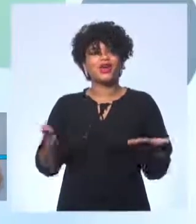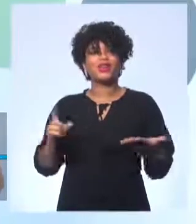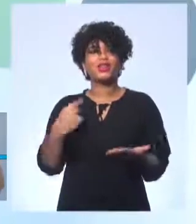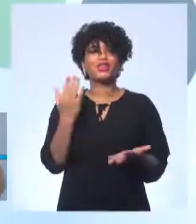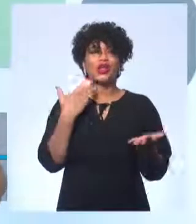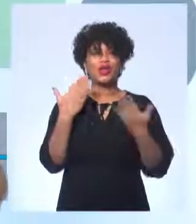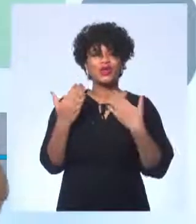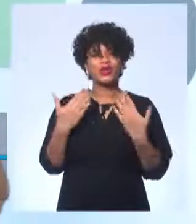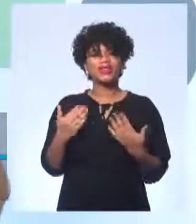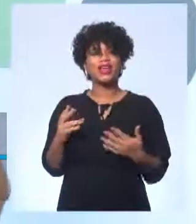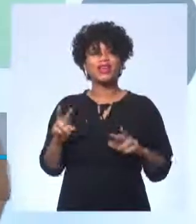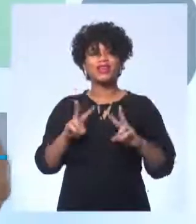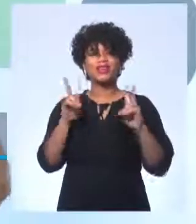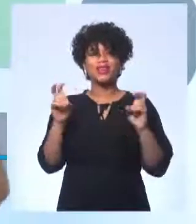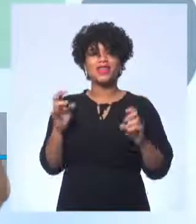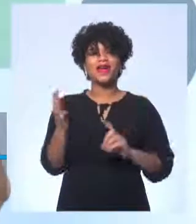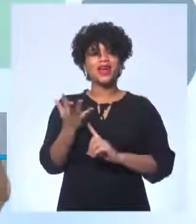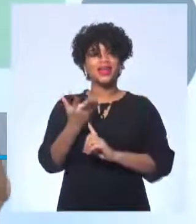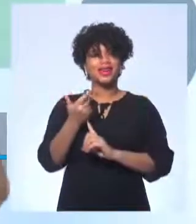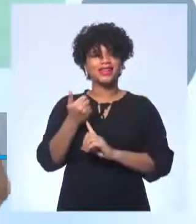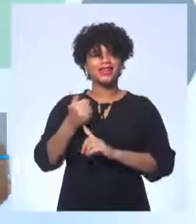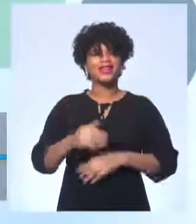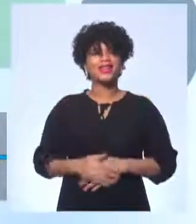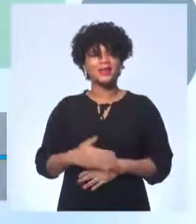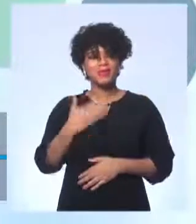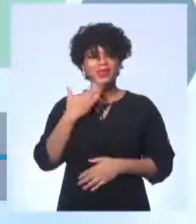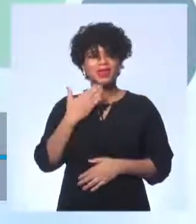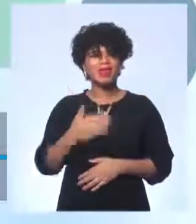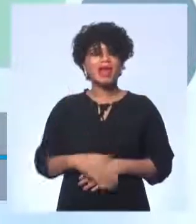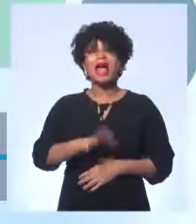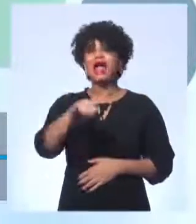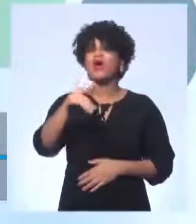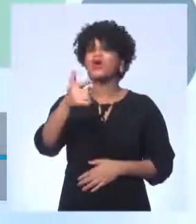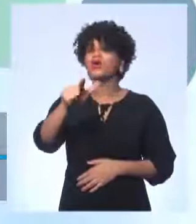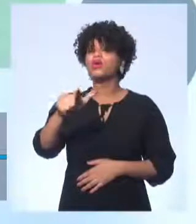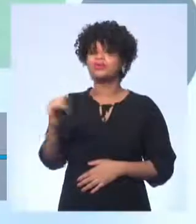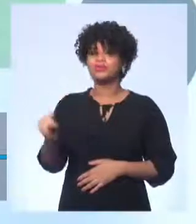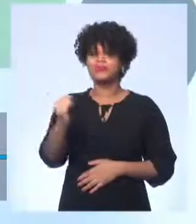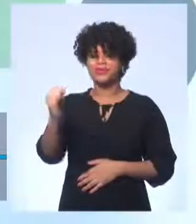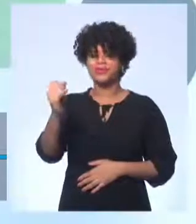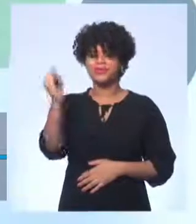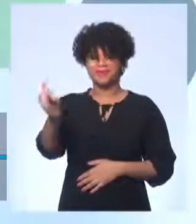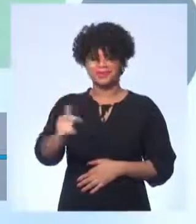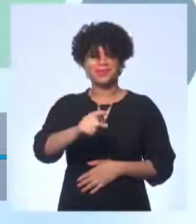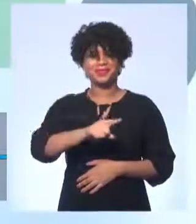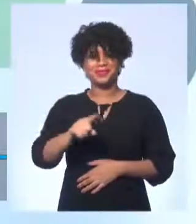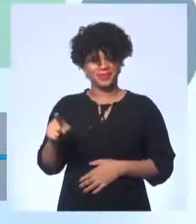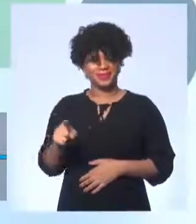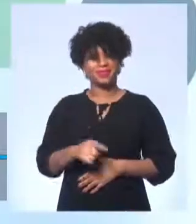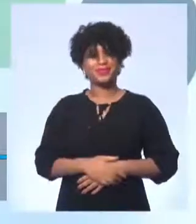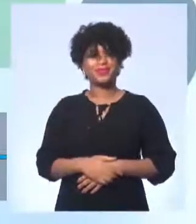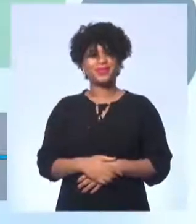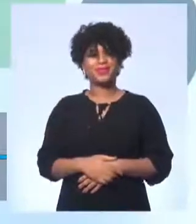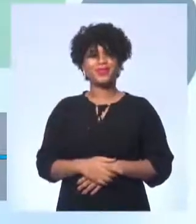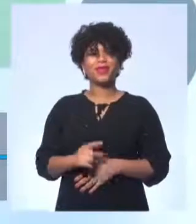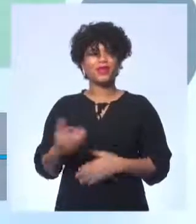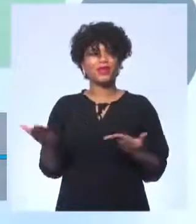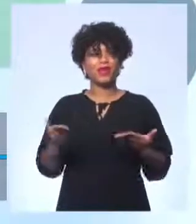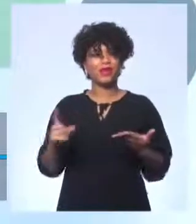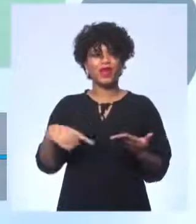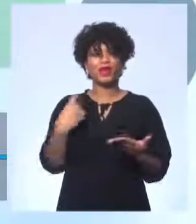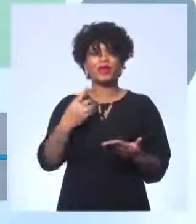de arte. Então eu vou pedir para os nossos amigos, e uma outra coisa importante também, né? A gente está fazendo aqui